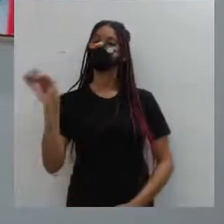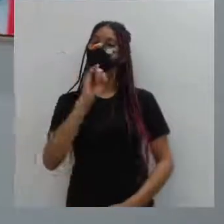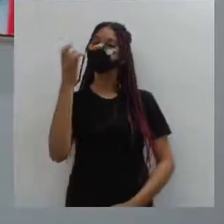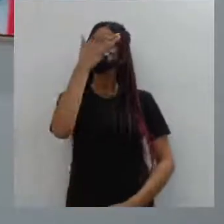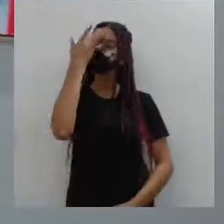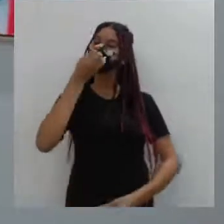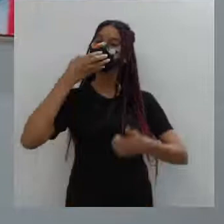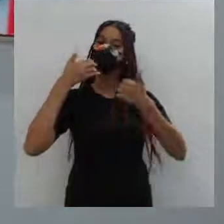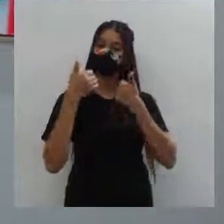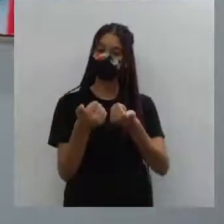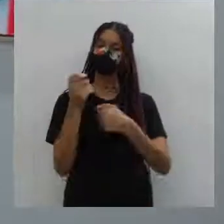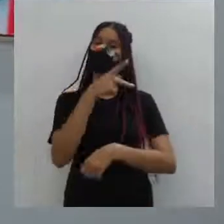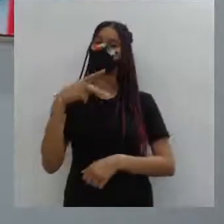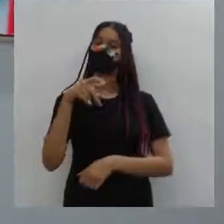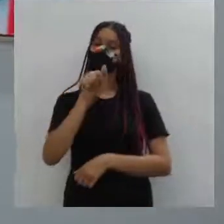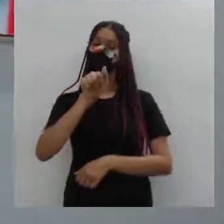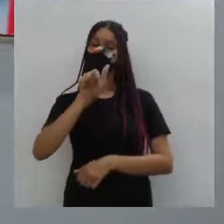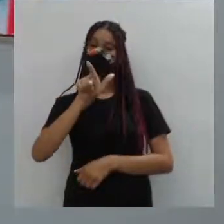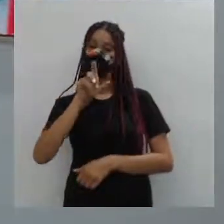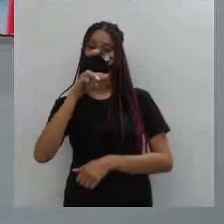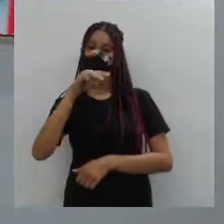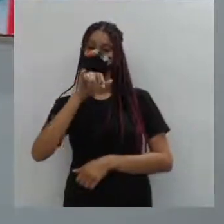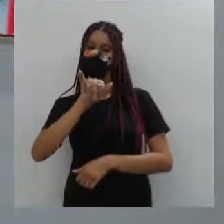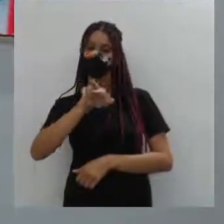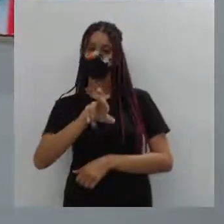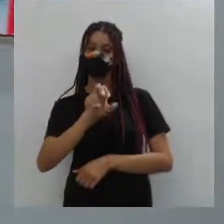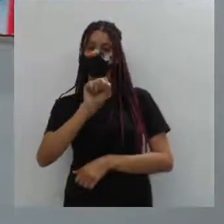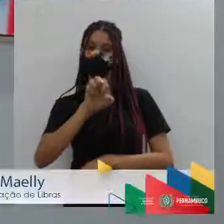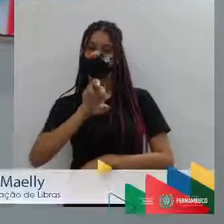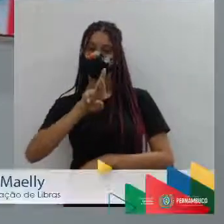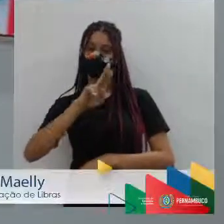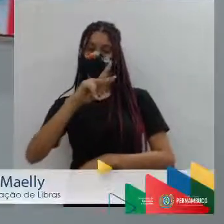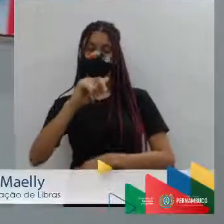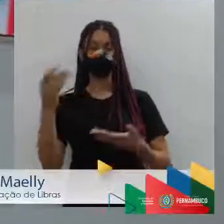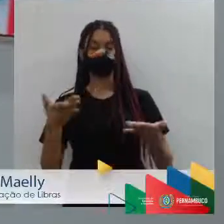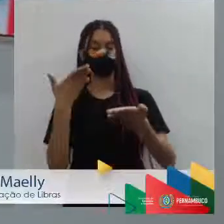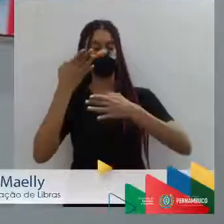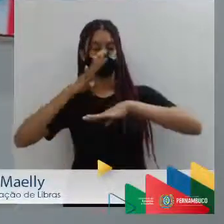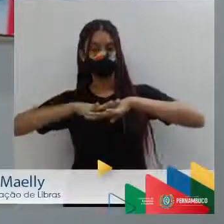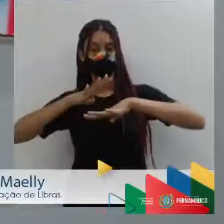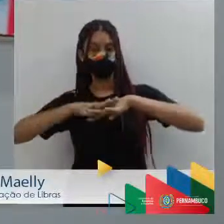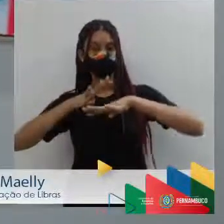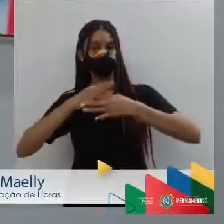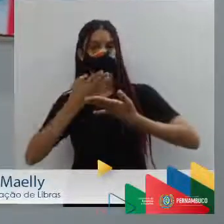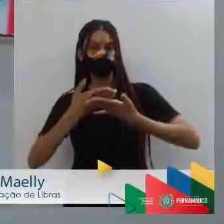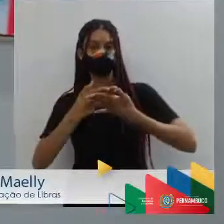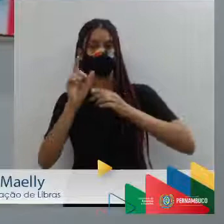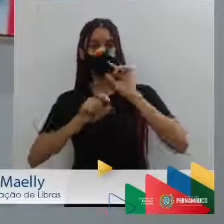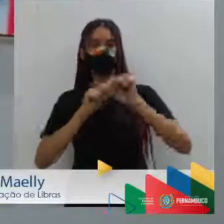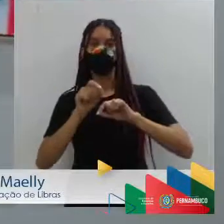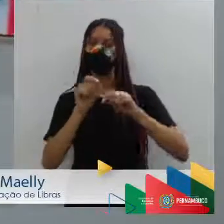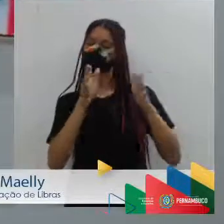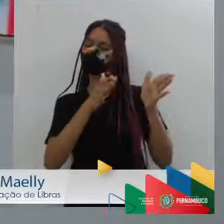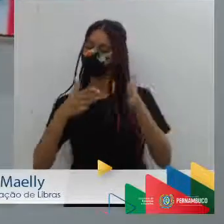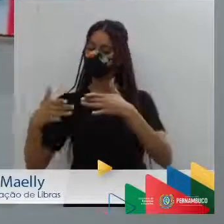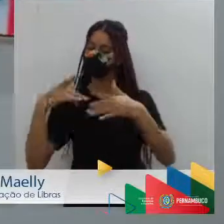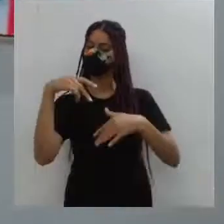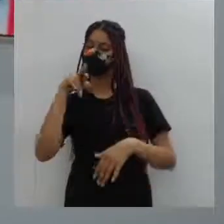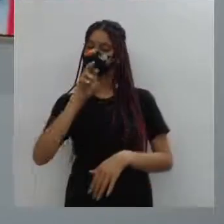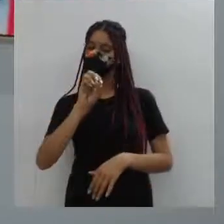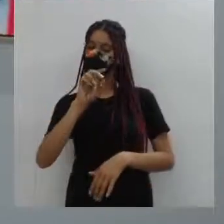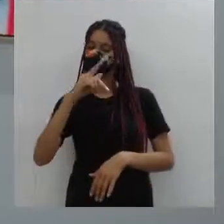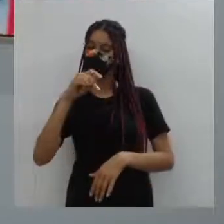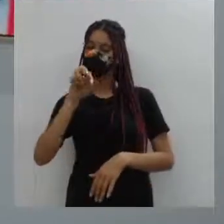Olá pessoal, tudo bem? Professor Almir Serpa para a videoaula de hoje de matemática, segmentos proporcionais. Mas antes de começar a nossa